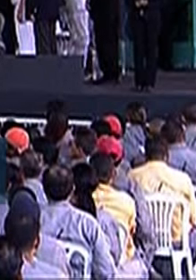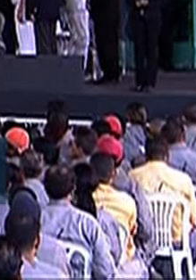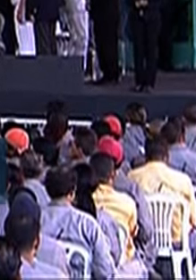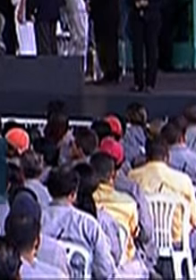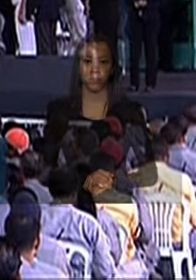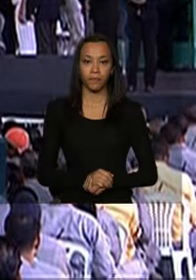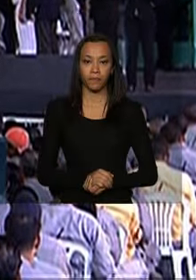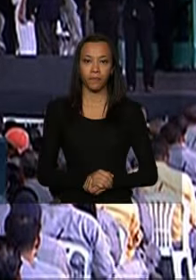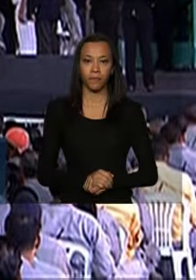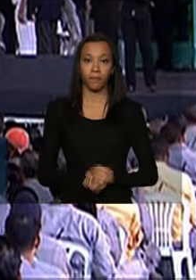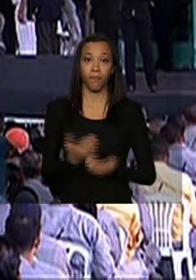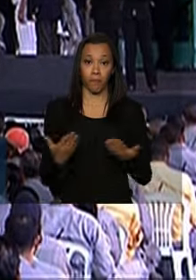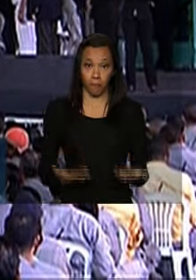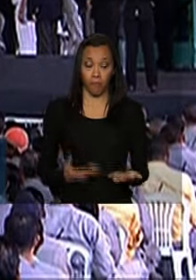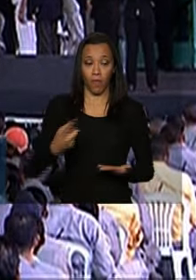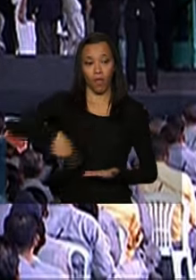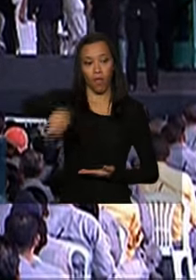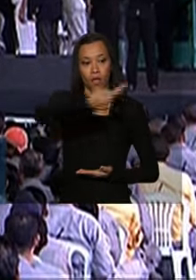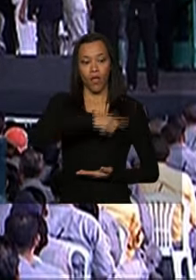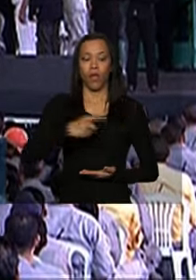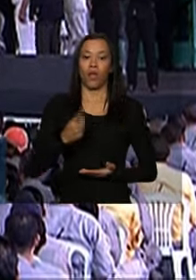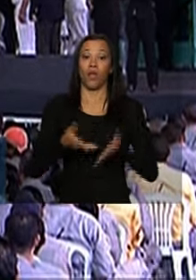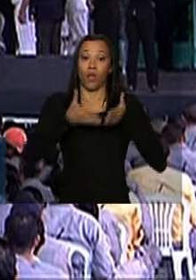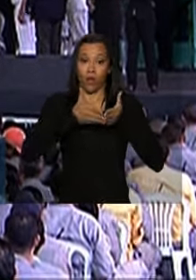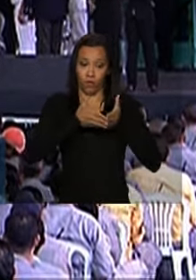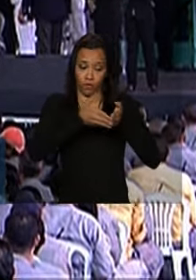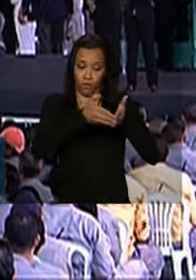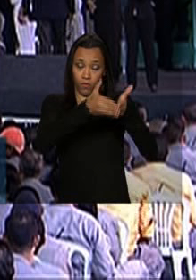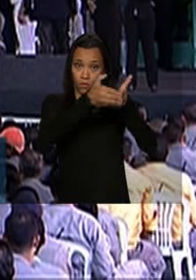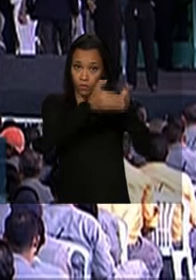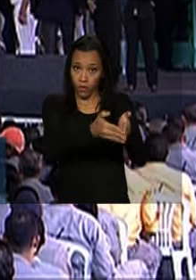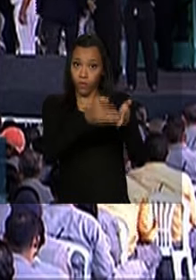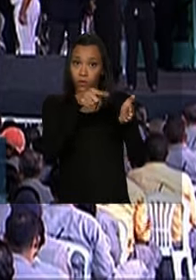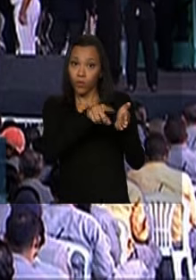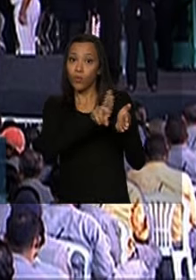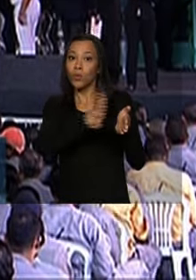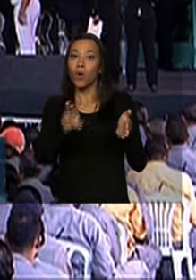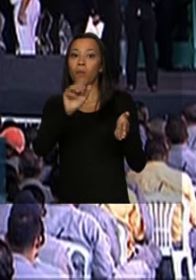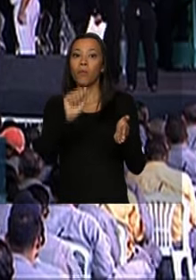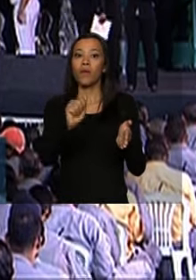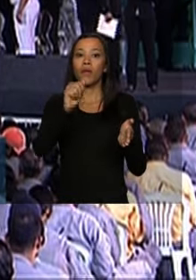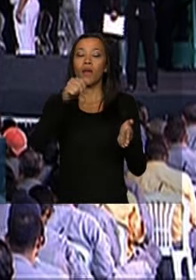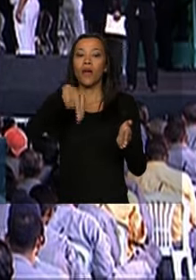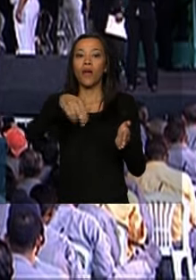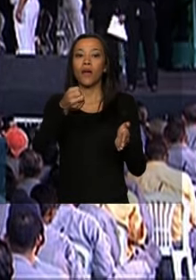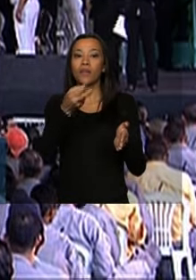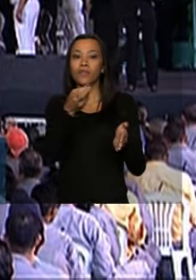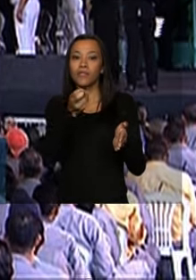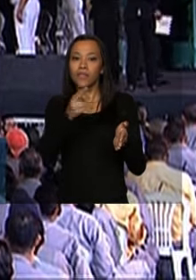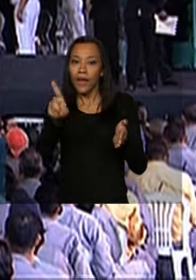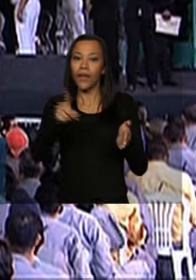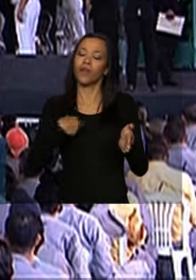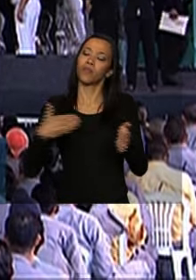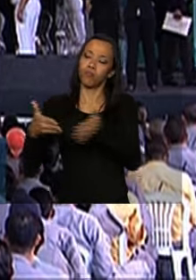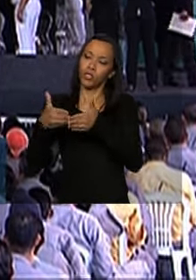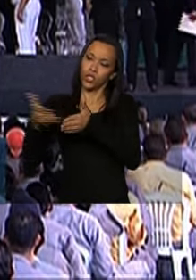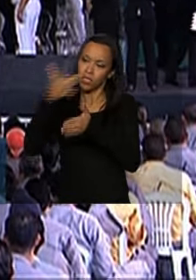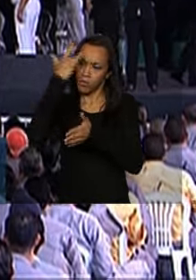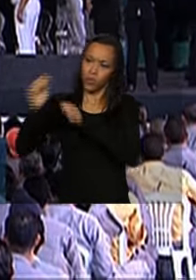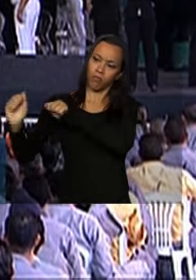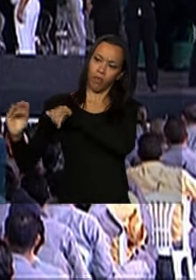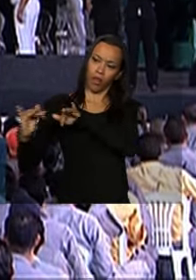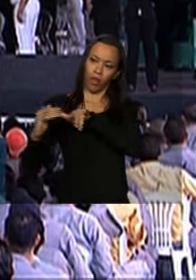Senhoras e senhores, a tripulação do navio André Rebouças despede-se de todos e dirige-se ao navio, onde